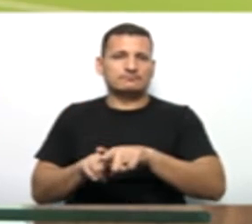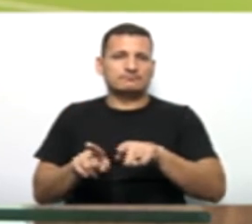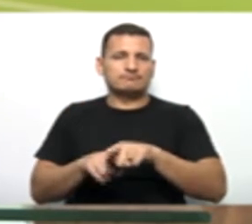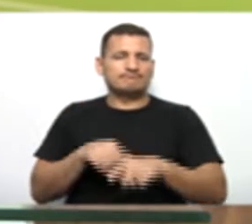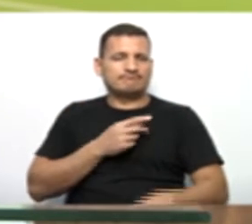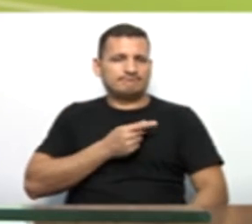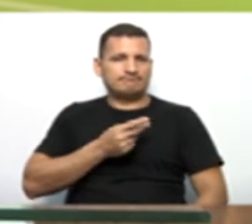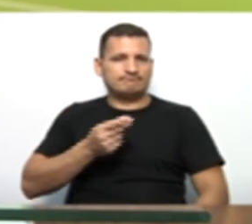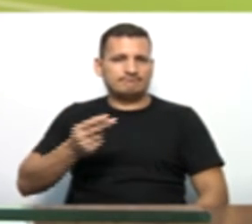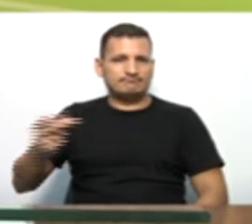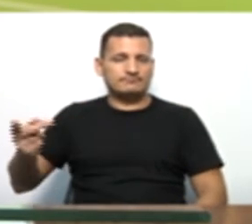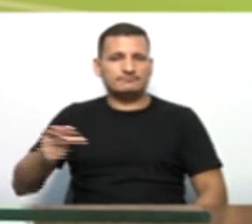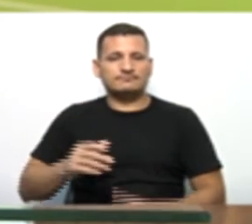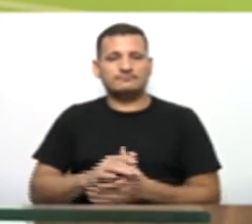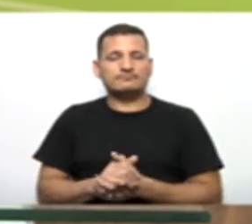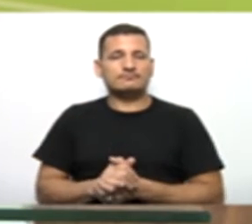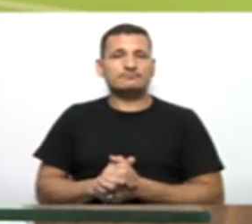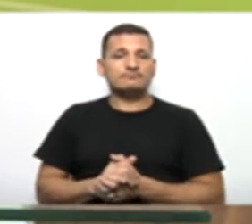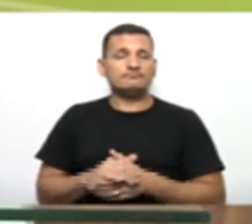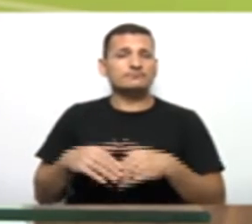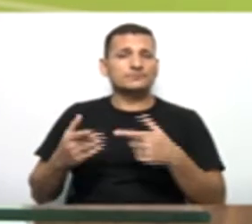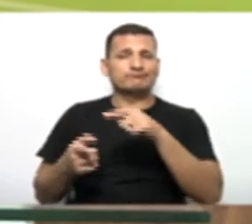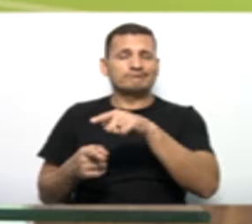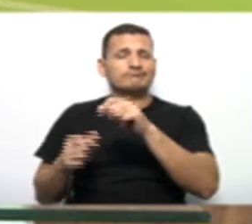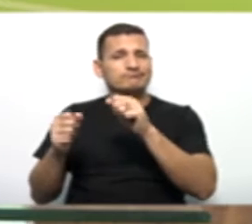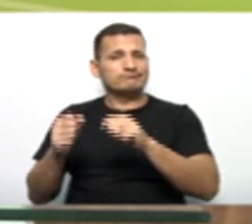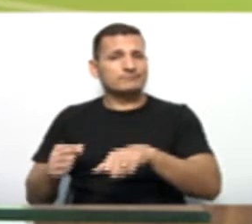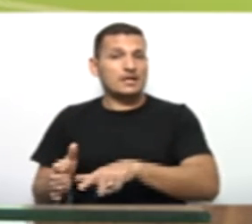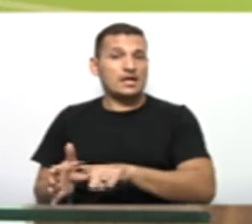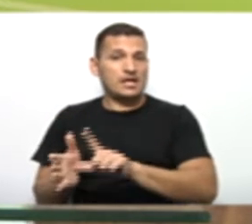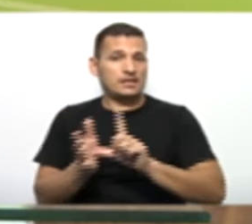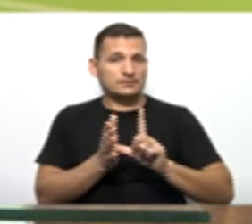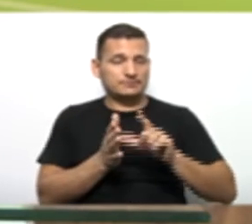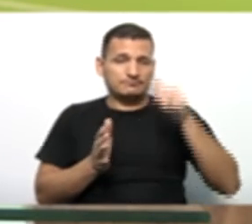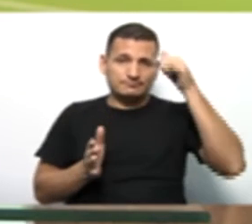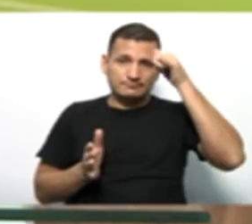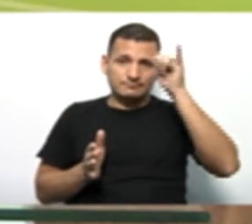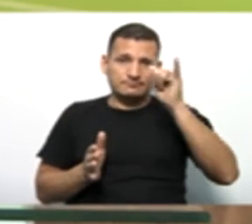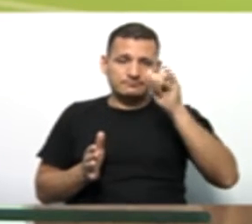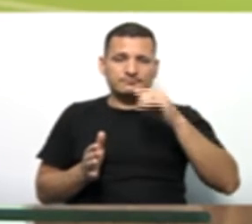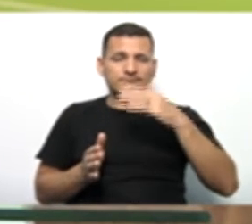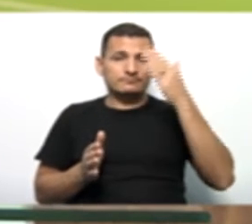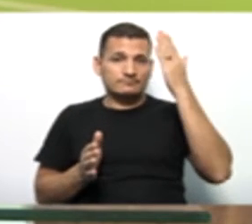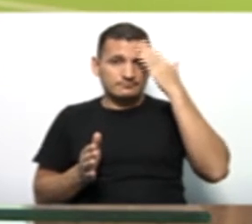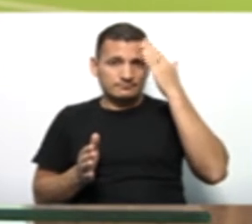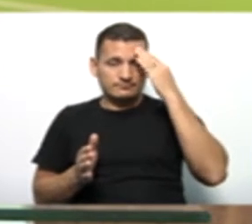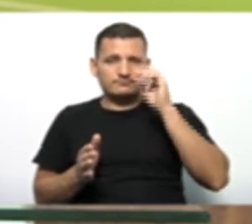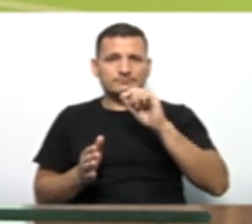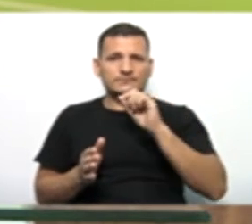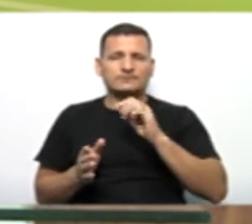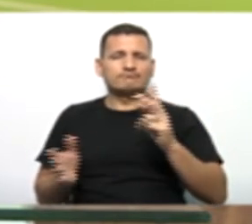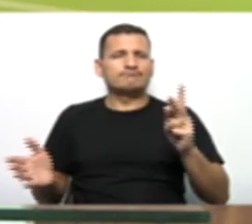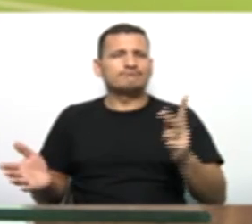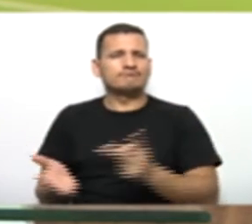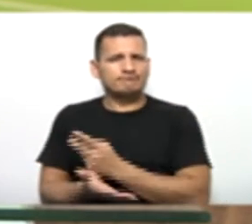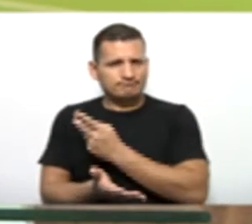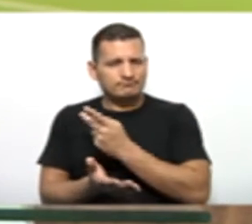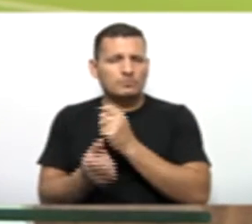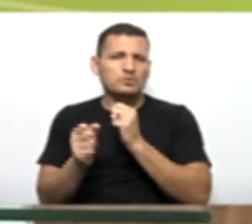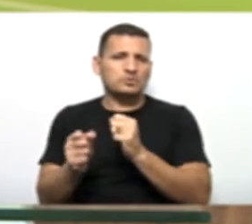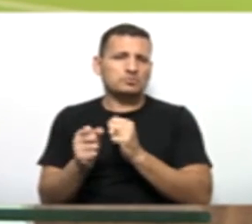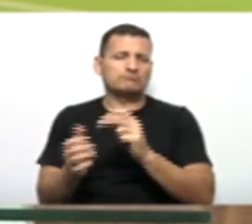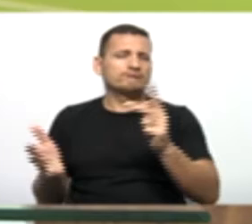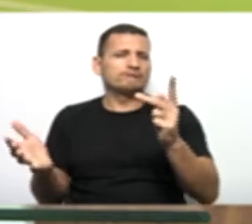longo e algo que poderia ter sido evitado. A gente sabe que desastres podem